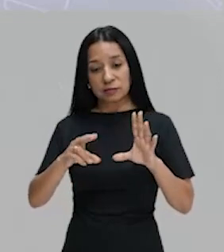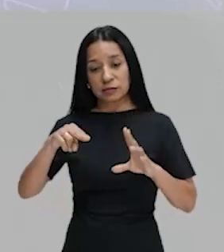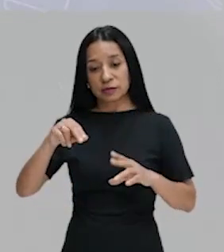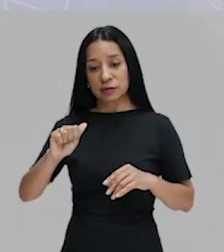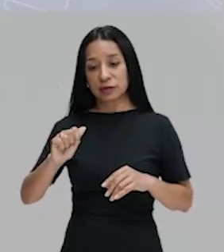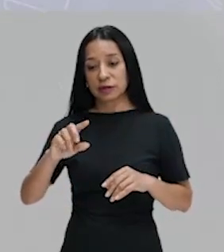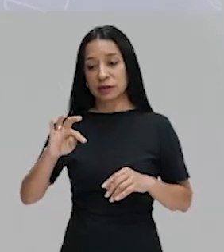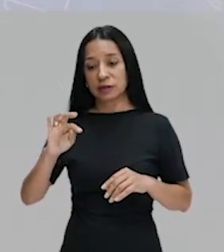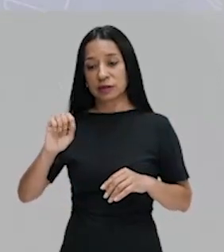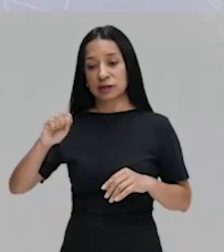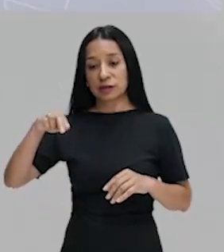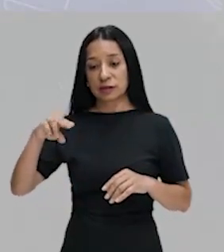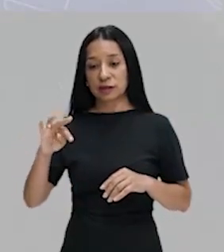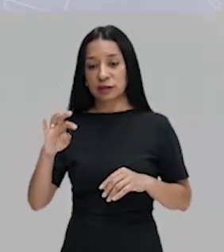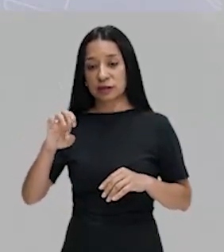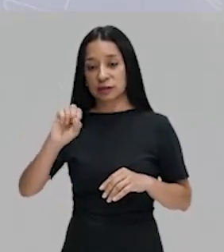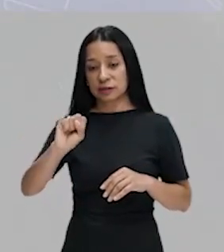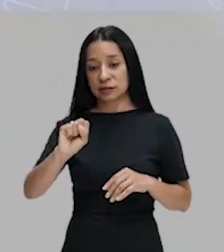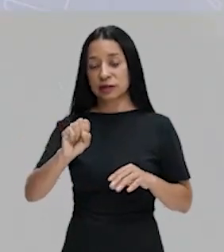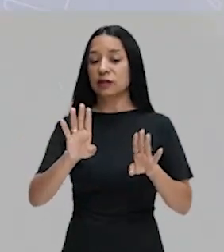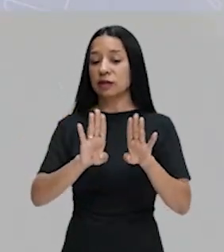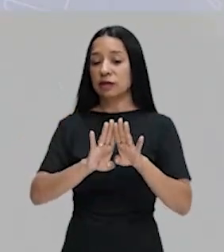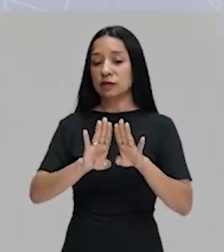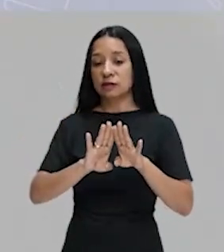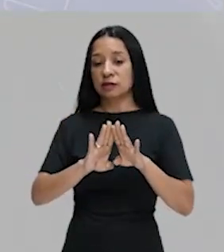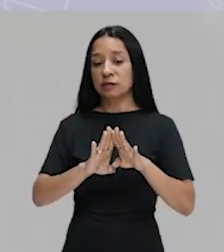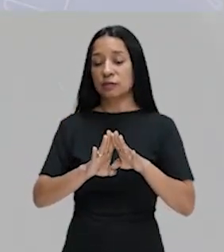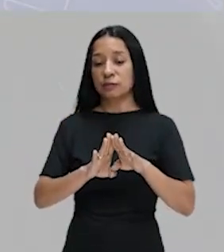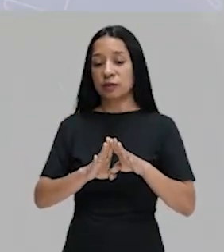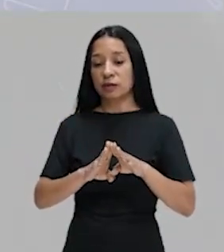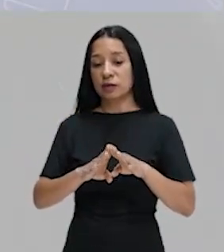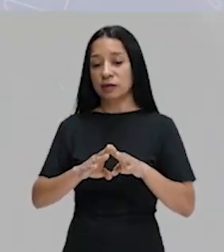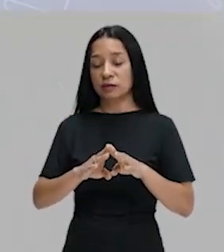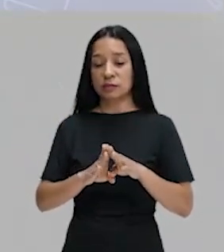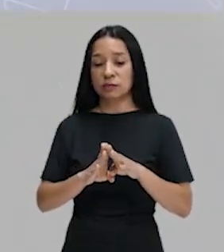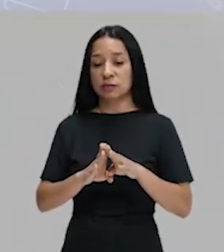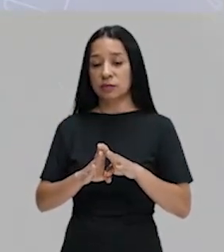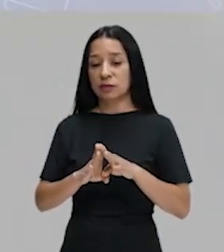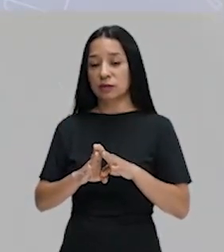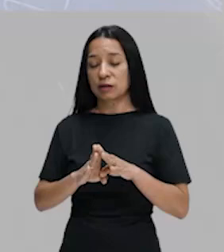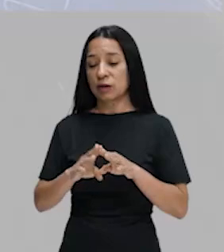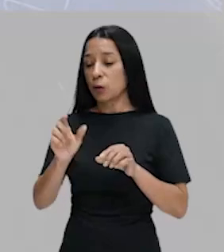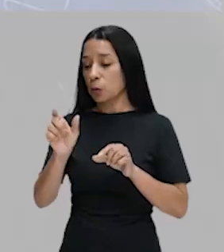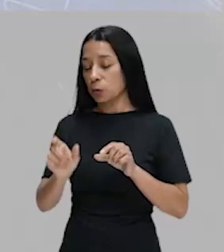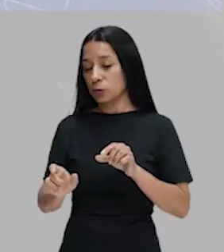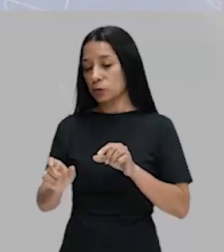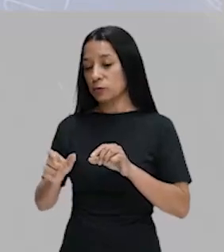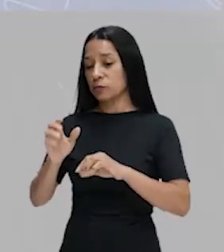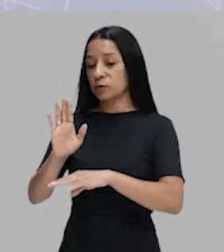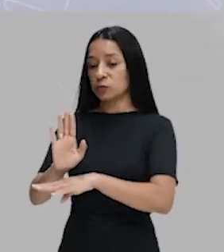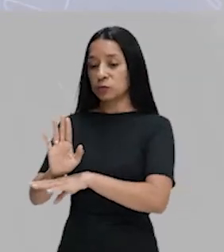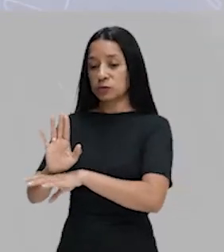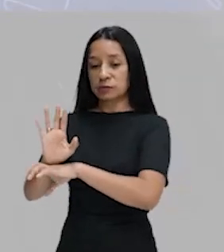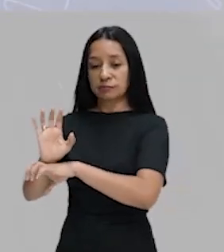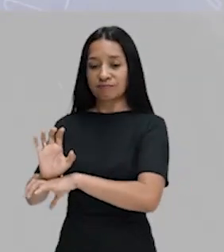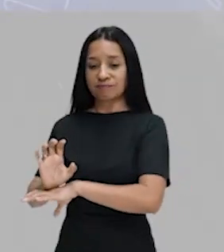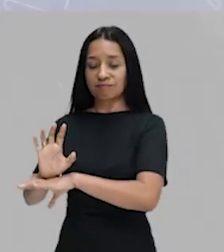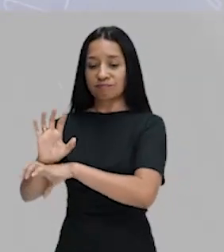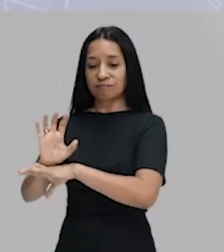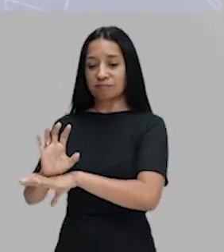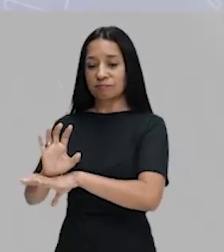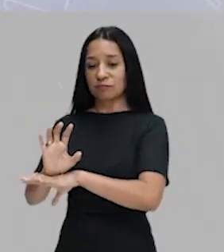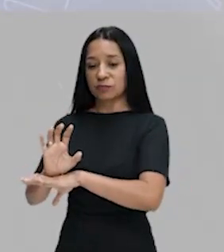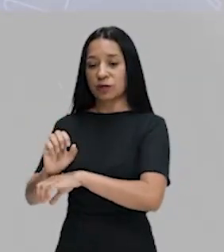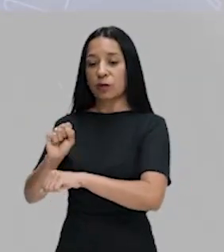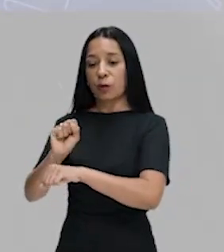águas-vivas, e indivíduos sésseis, como é o exemplo das anêmonas do mar. Novamente, séssil é um